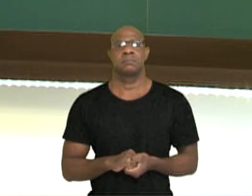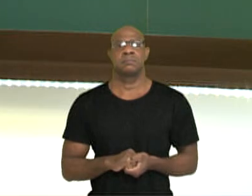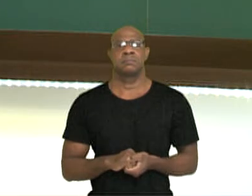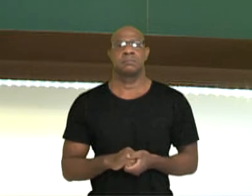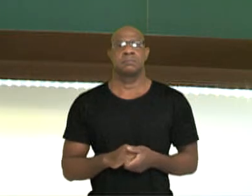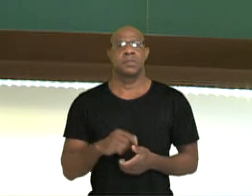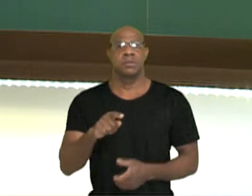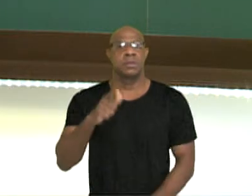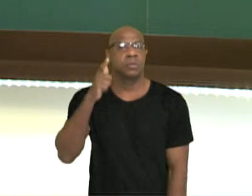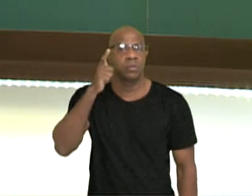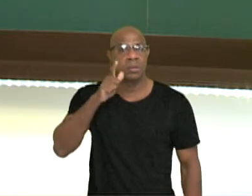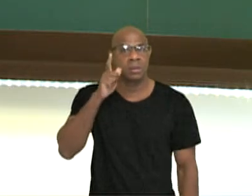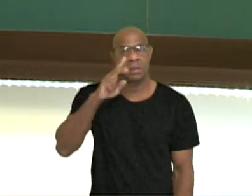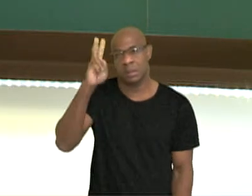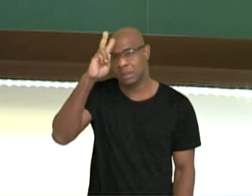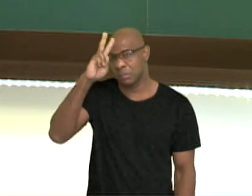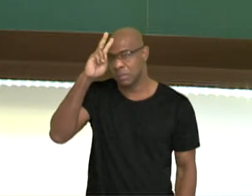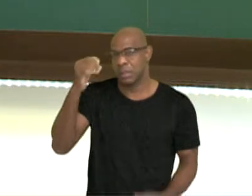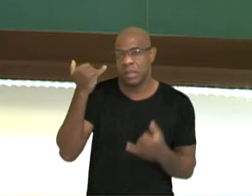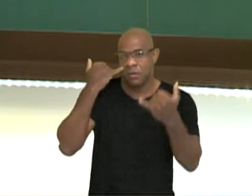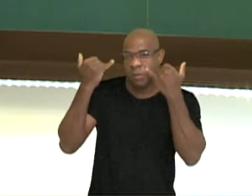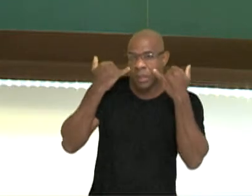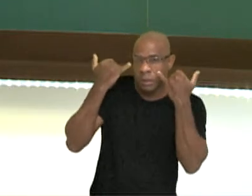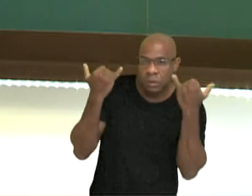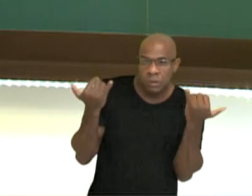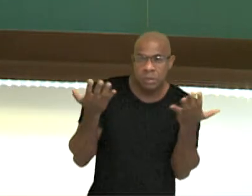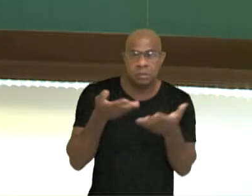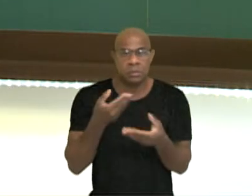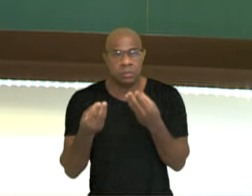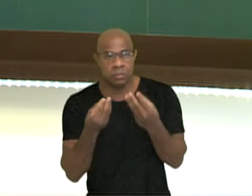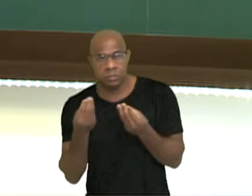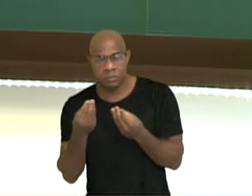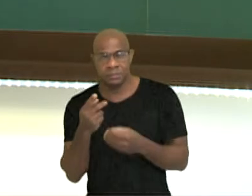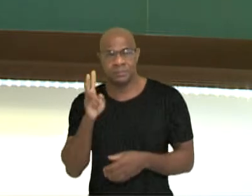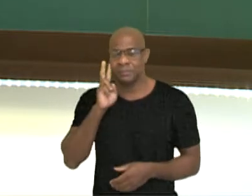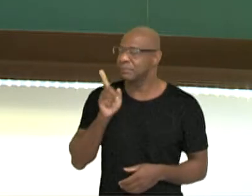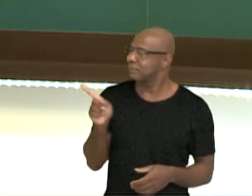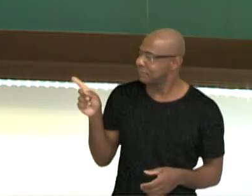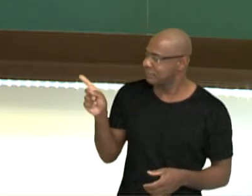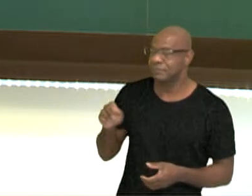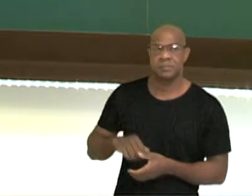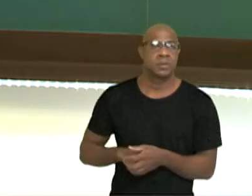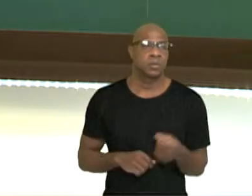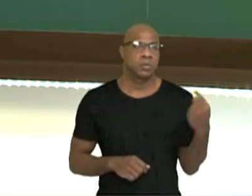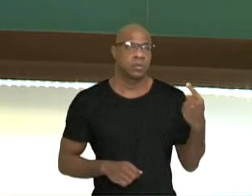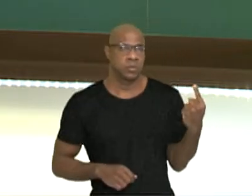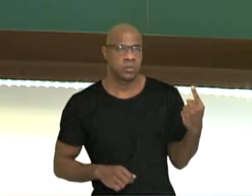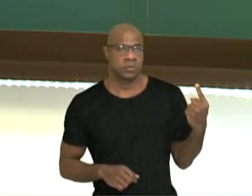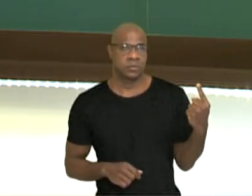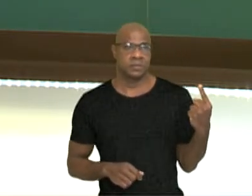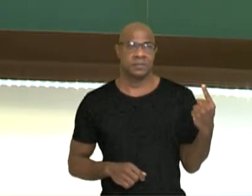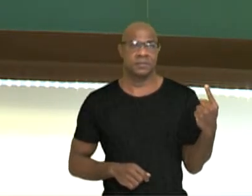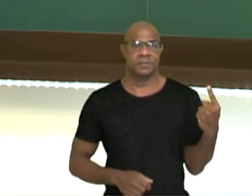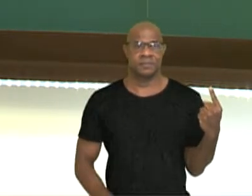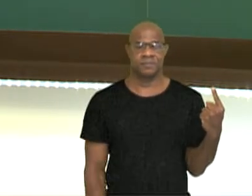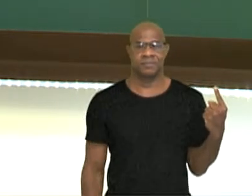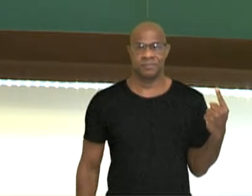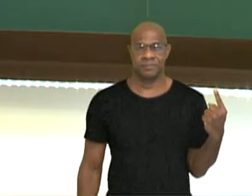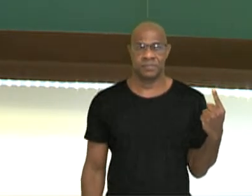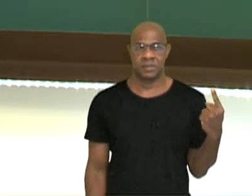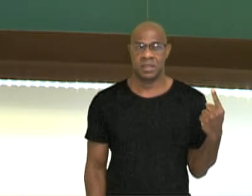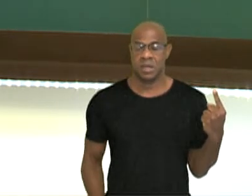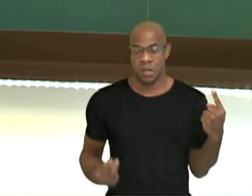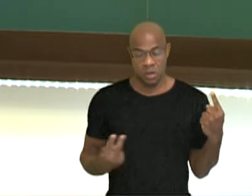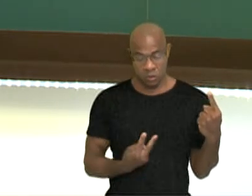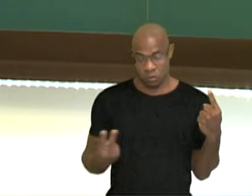Você conseguiu lembrar dessas informações? Vamos lá ver então. Número 1, Alice e Jaime moram no mesmo